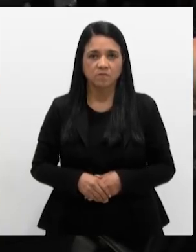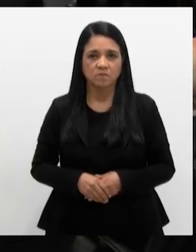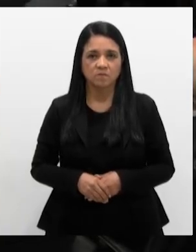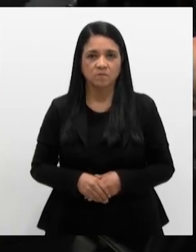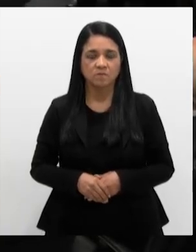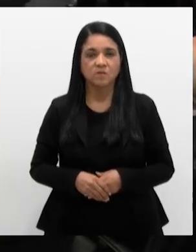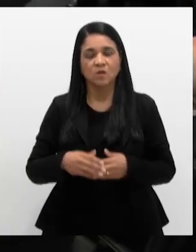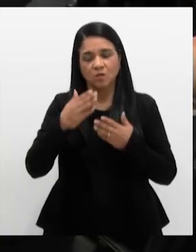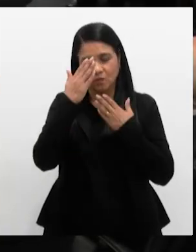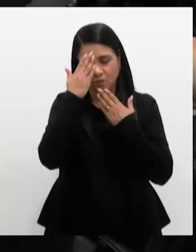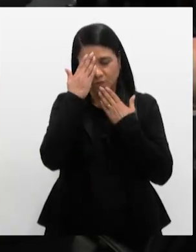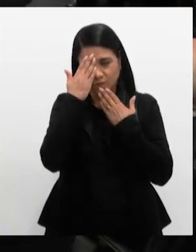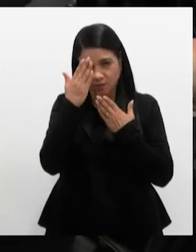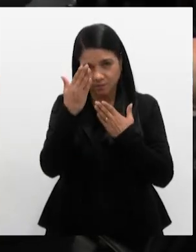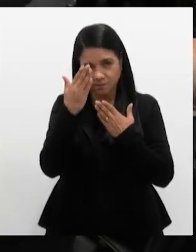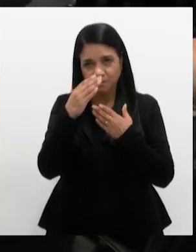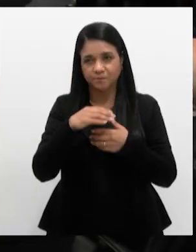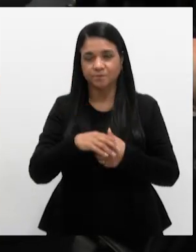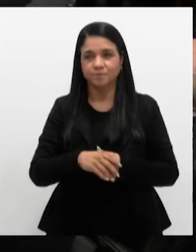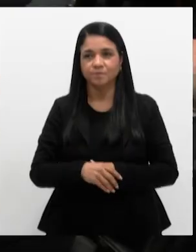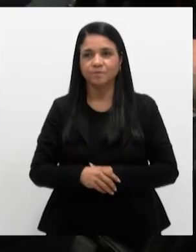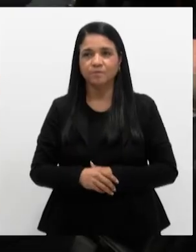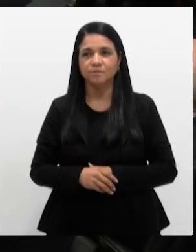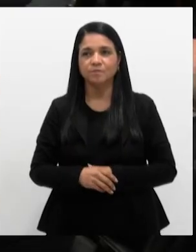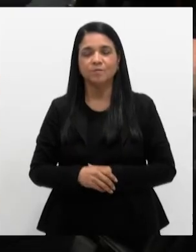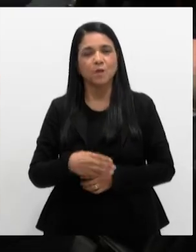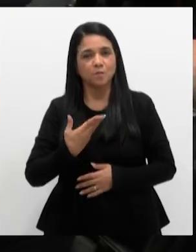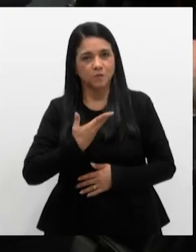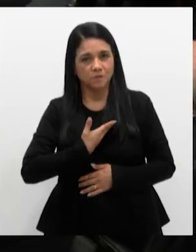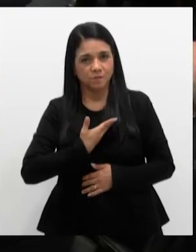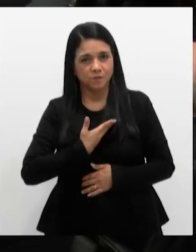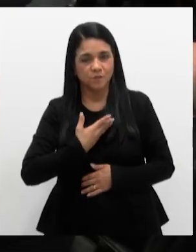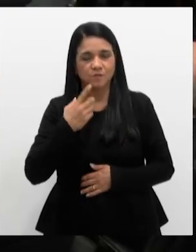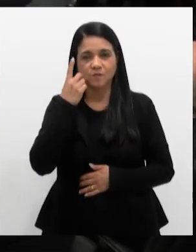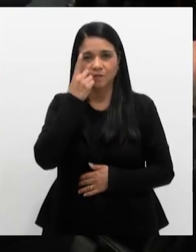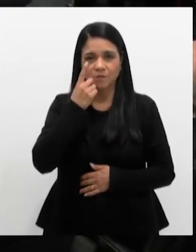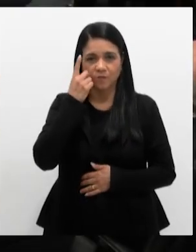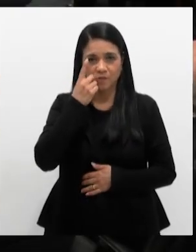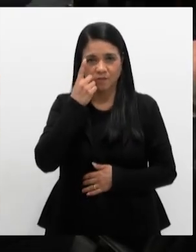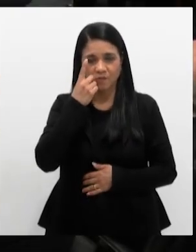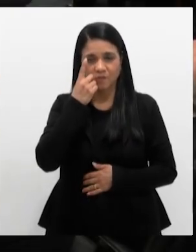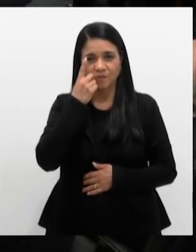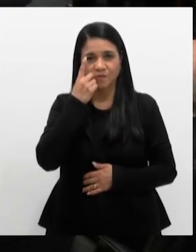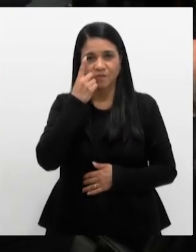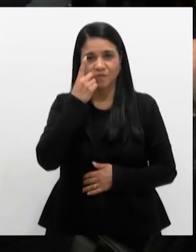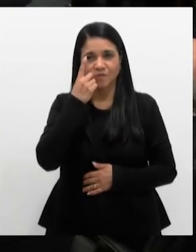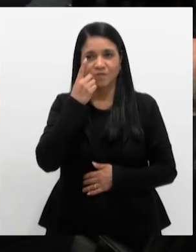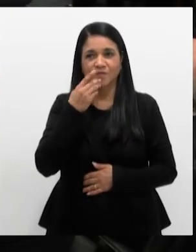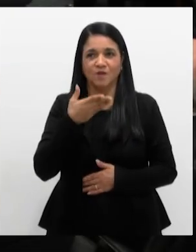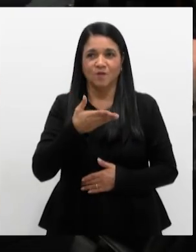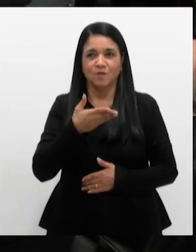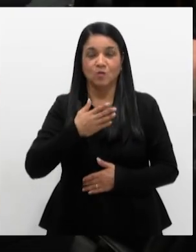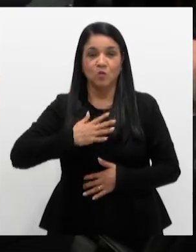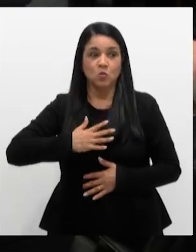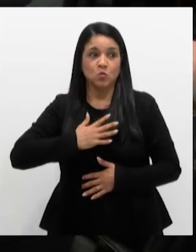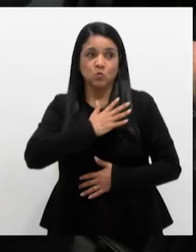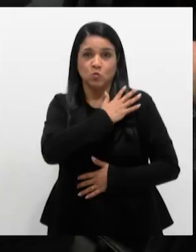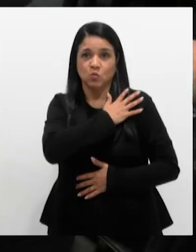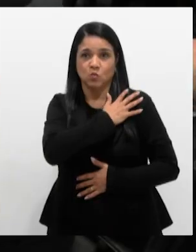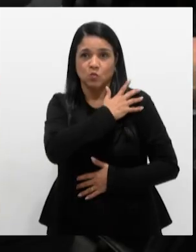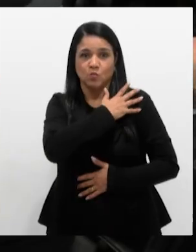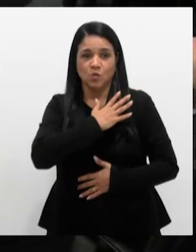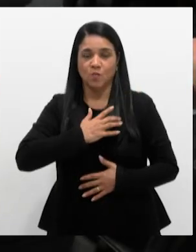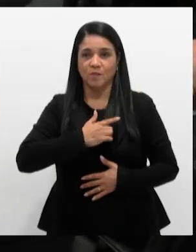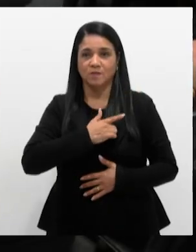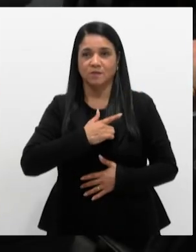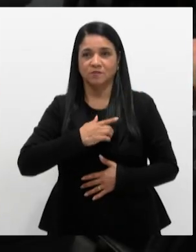Muito obrigado aos queridos amigos deputados, para não ia deixar o subcomandante de castigo aqui, coitado,